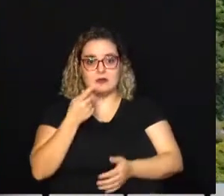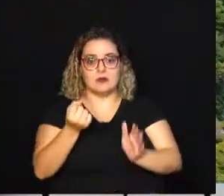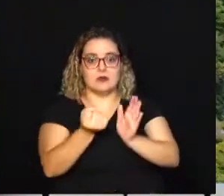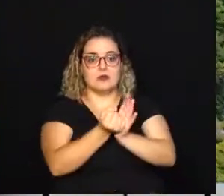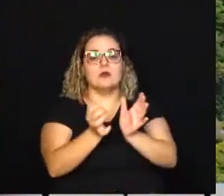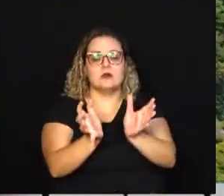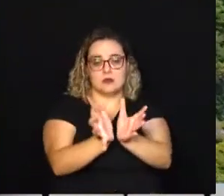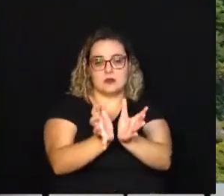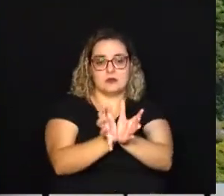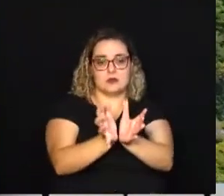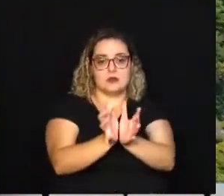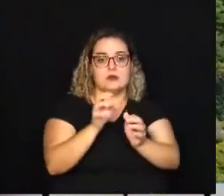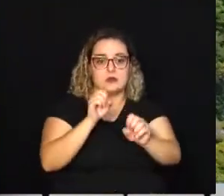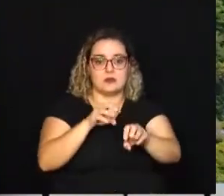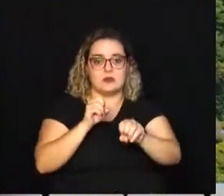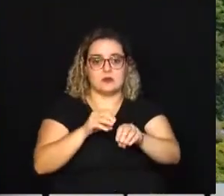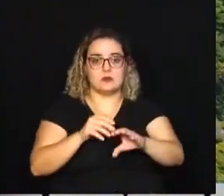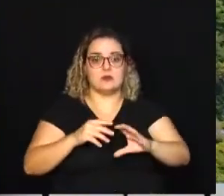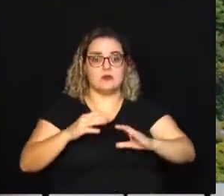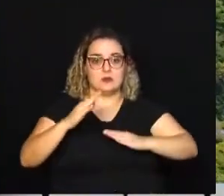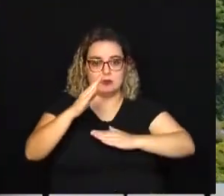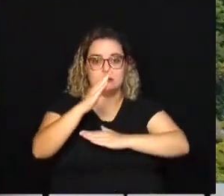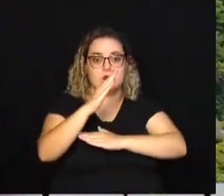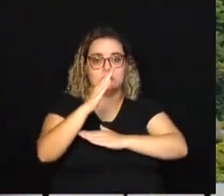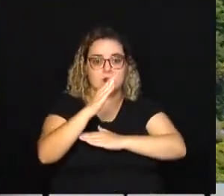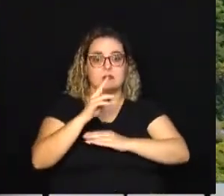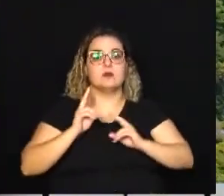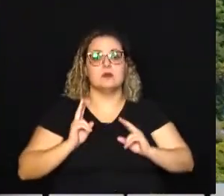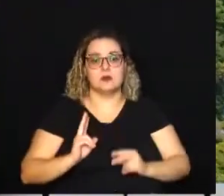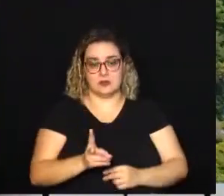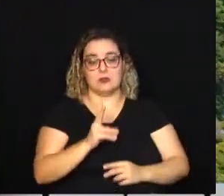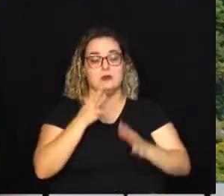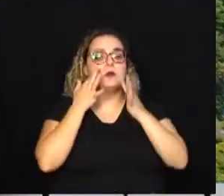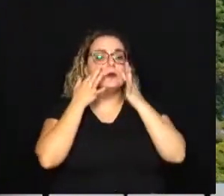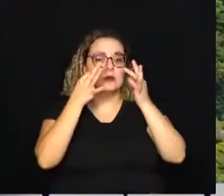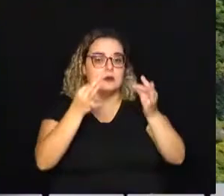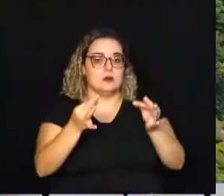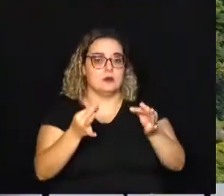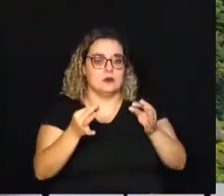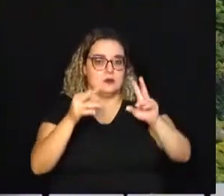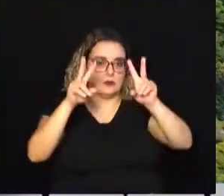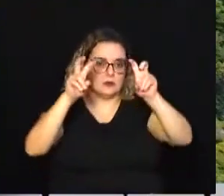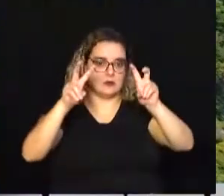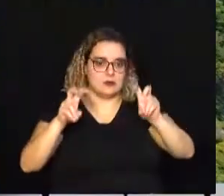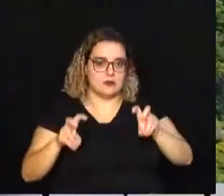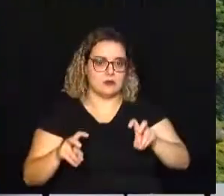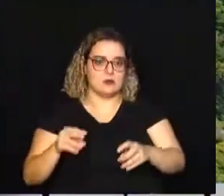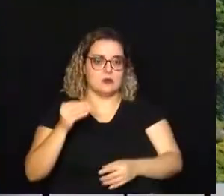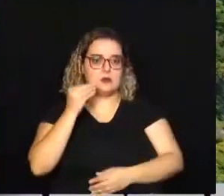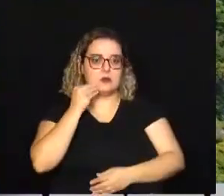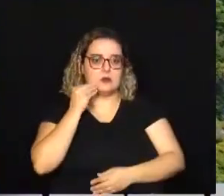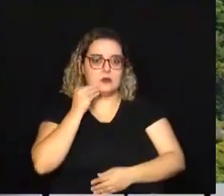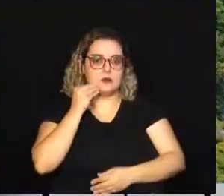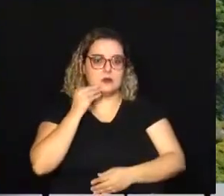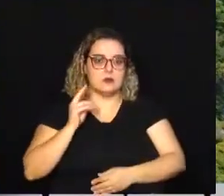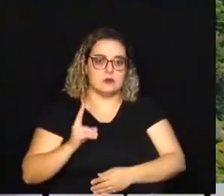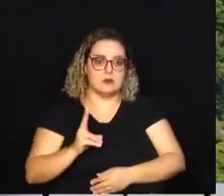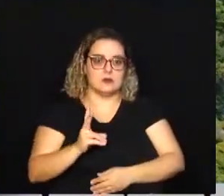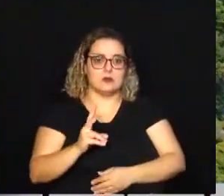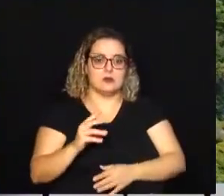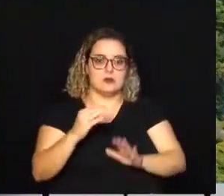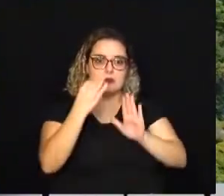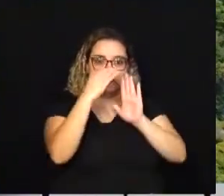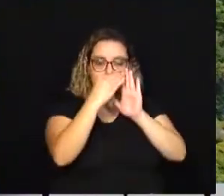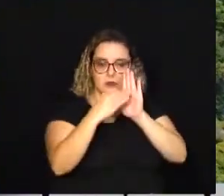de educação da Câmara Municipal vai estar sempre atenta a essas questões. E a gente vai tentar sempre estar pautando